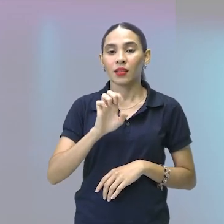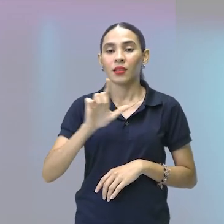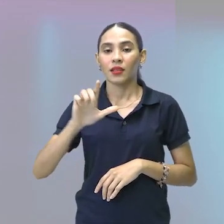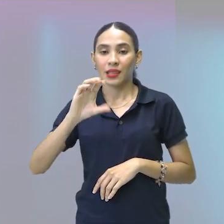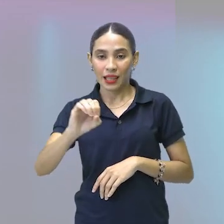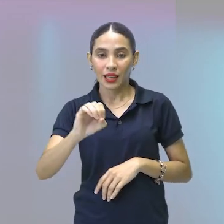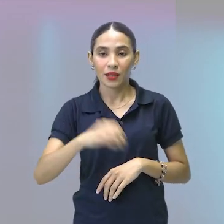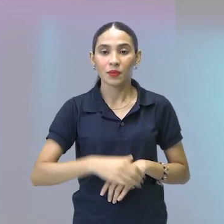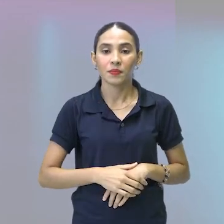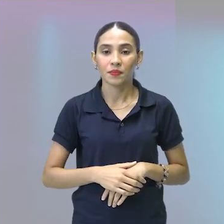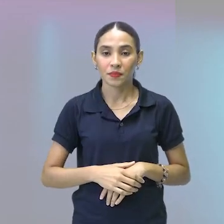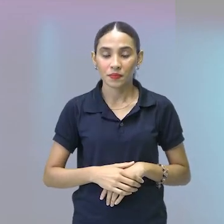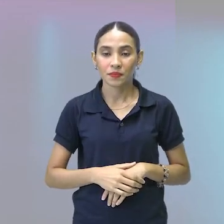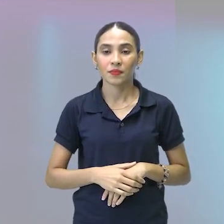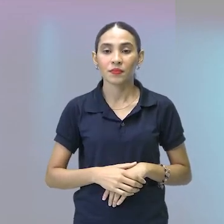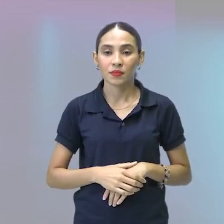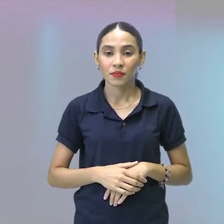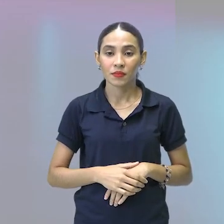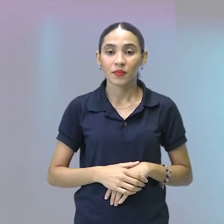Trello,